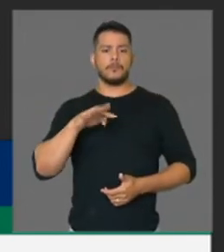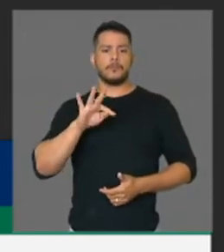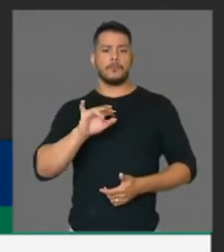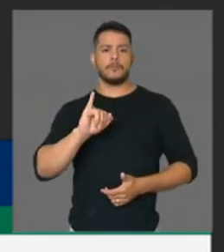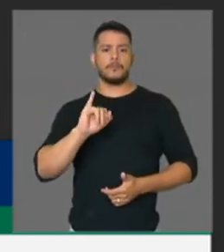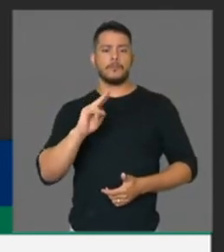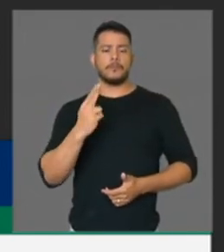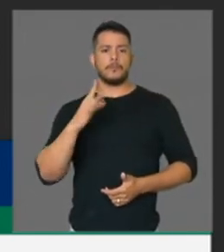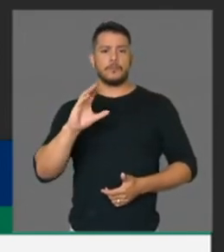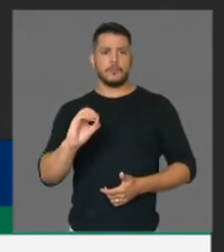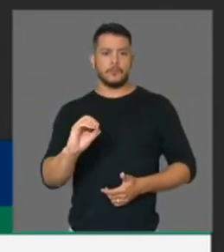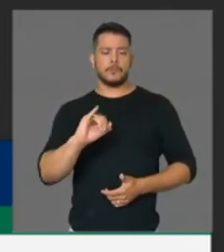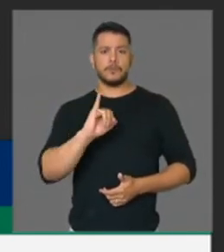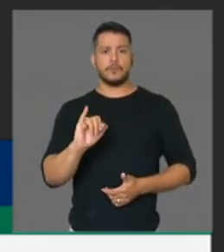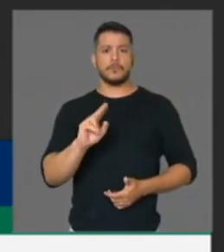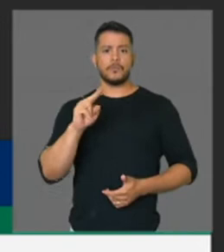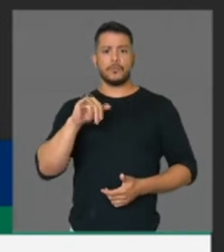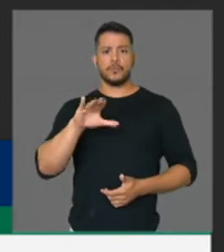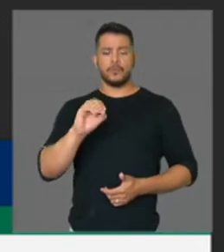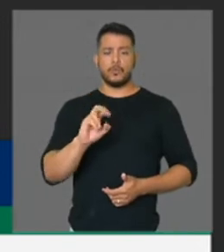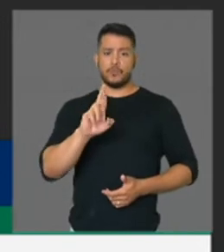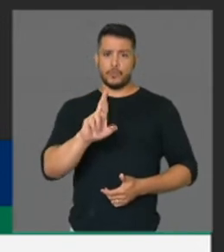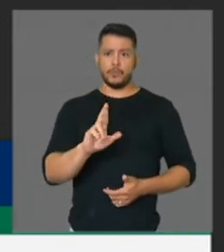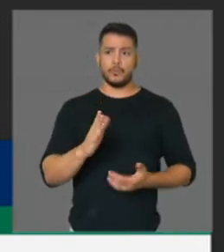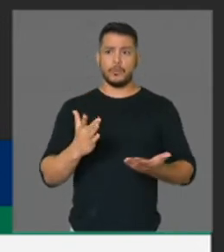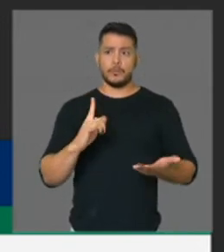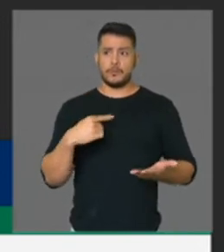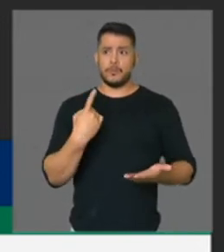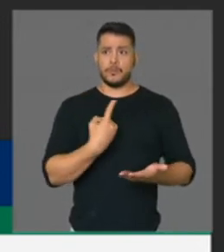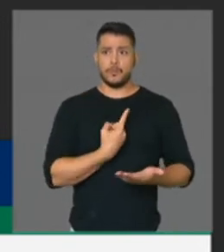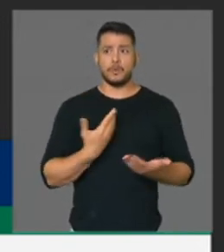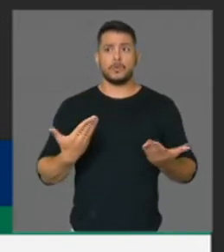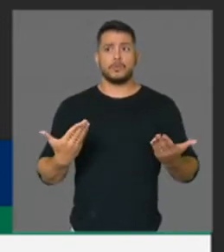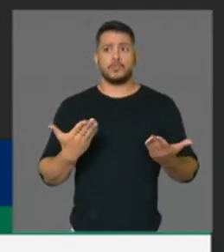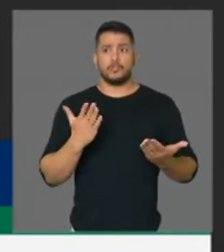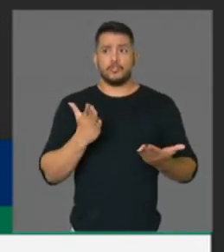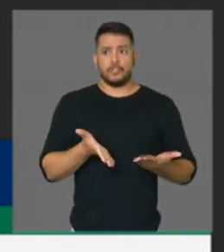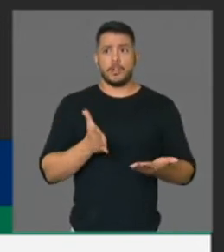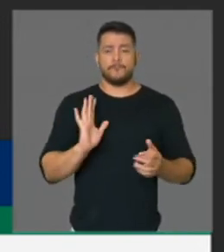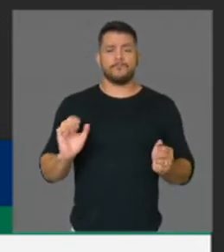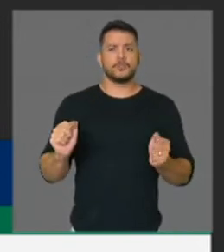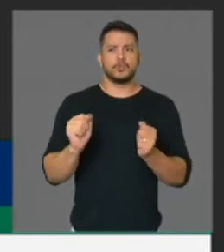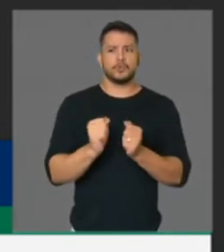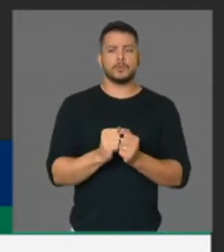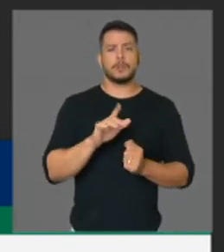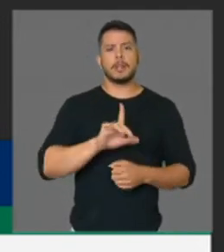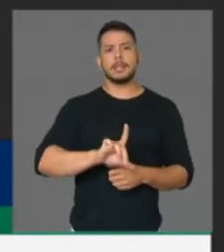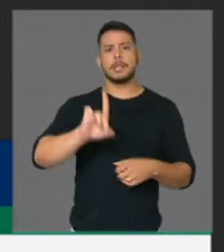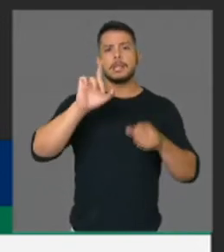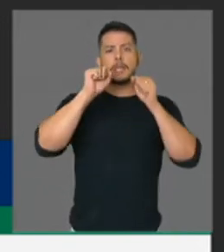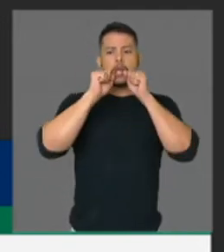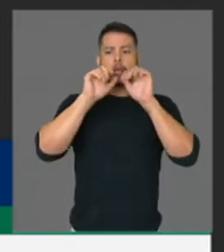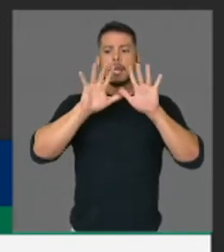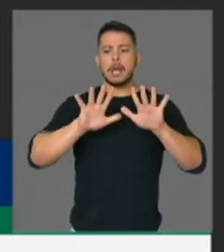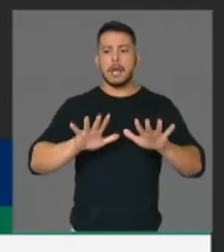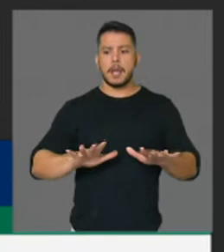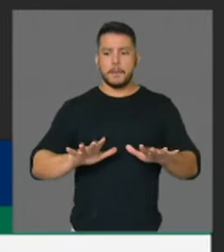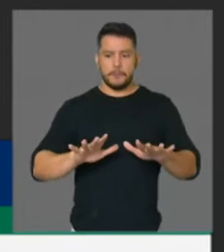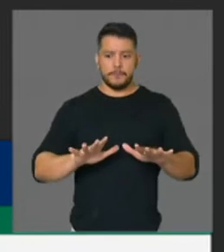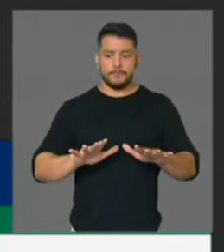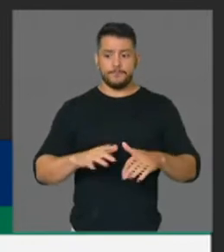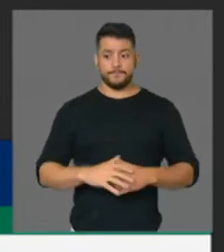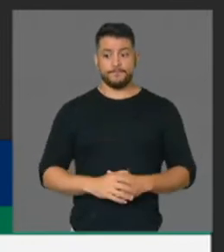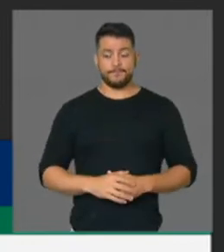esta busca e nós nos unimos a ele nesta conquista. Que Deus abençoe o Tocantins, os pioneiros e agora